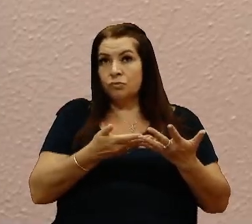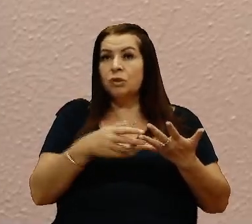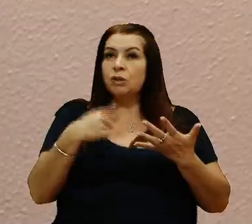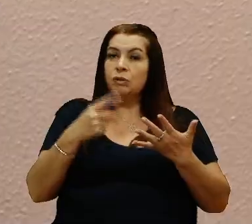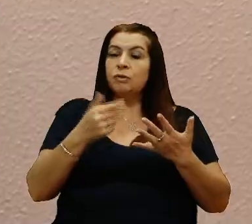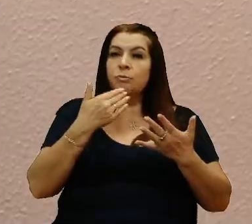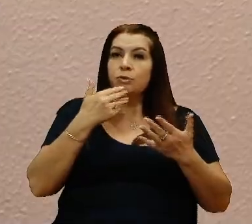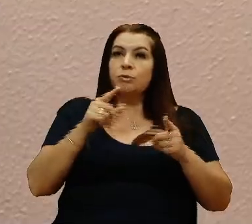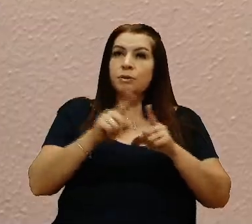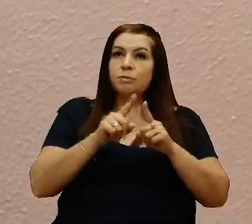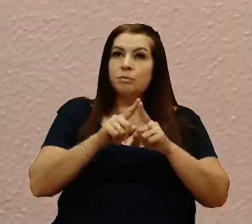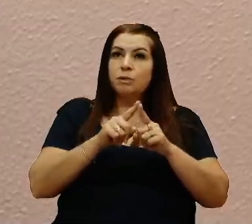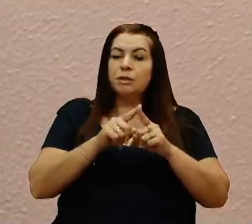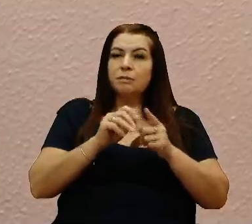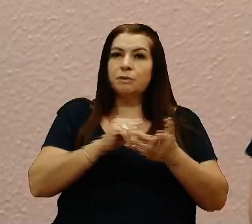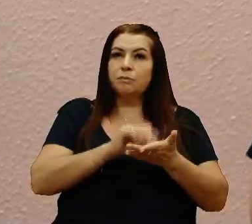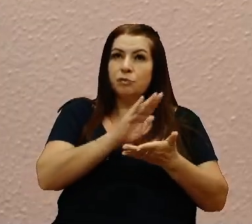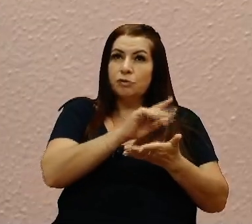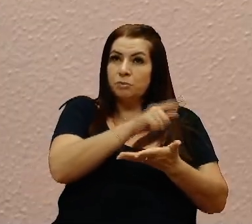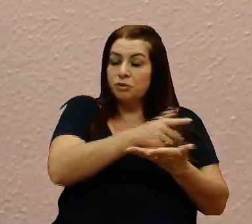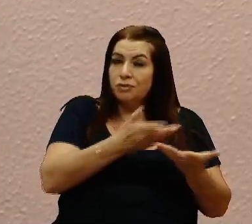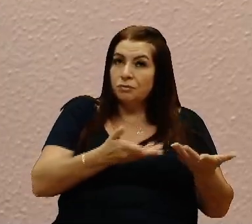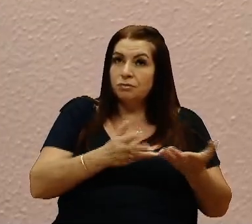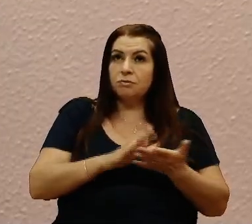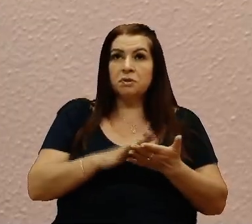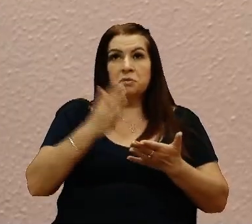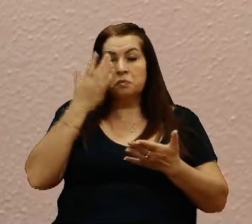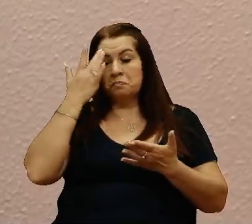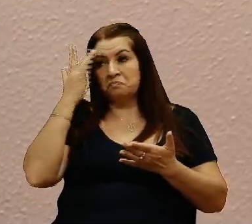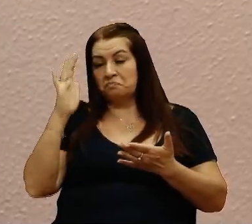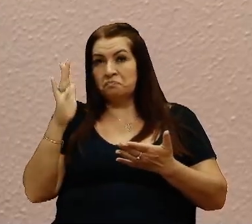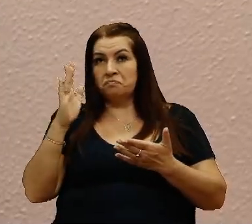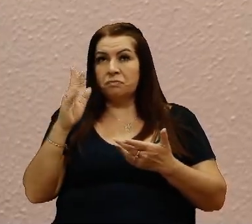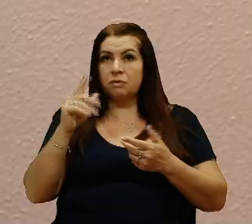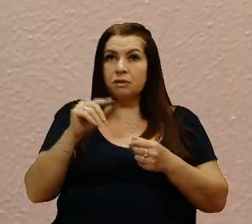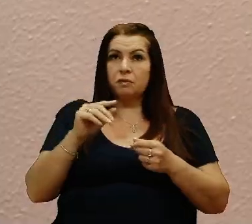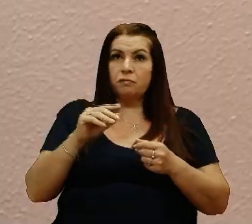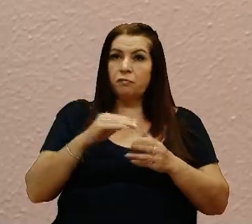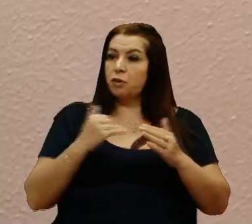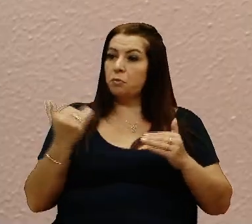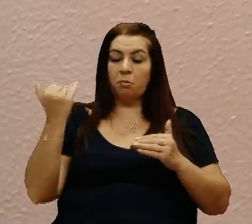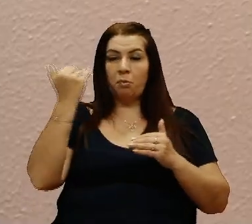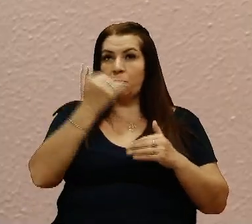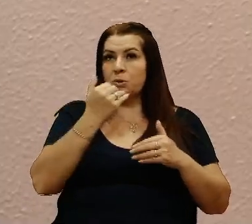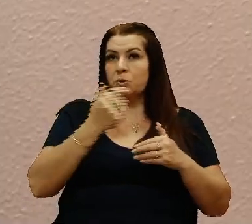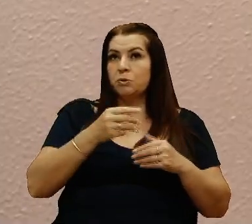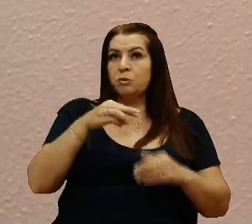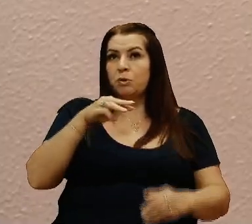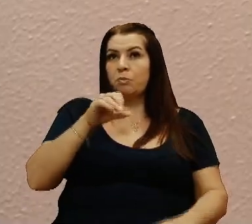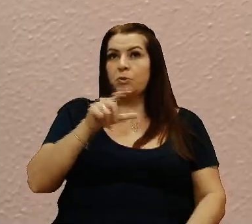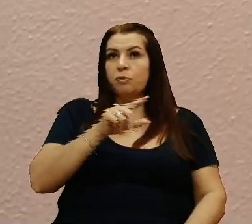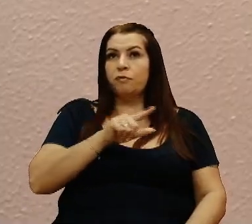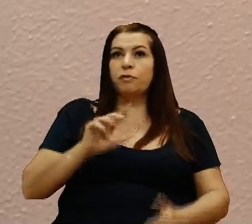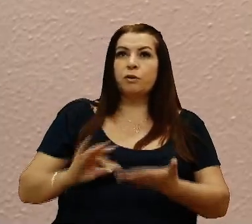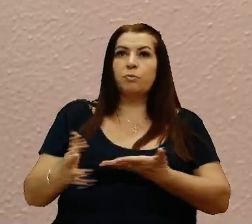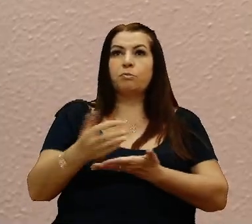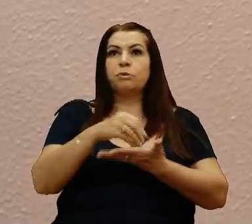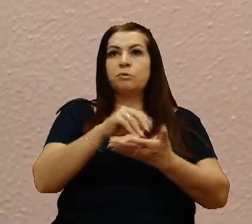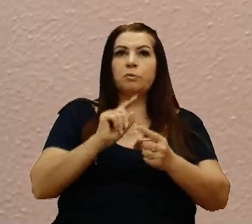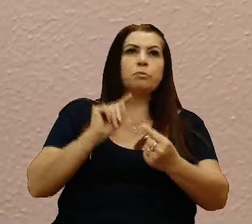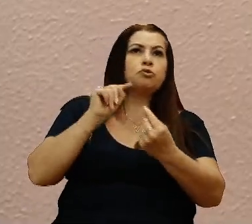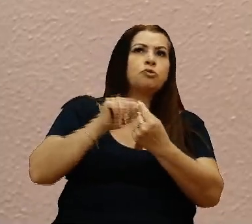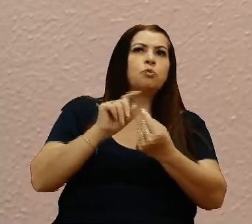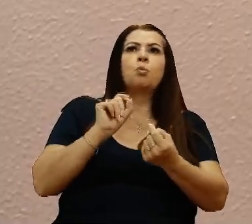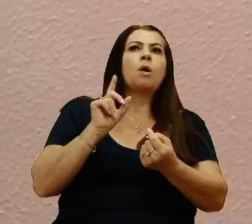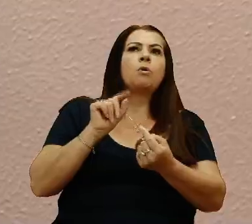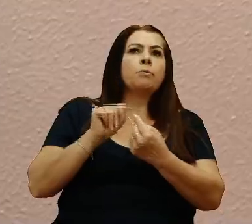ele fosse demitido. Não sei se foi uma promoção ou se Milton foi para a Codeca com um objetivo. Qual que é o objetivo? Aí